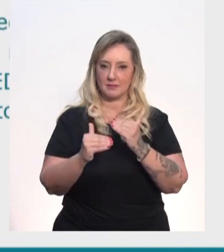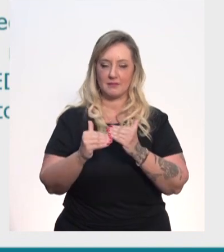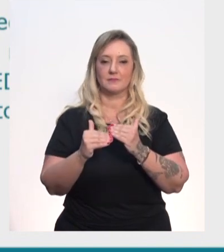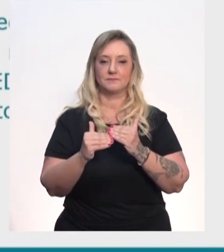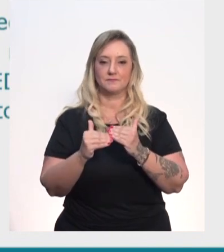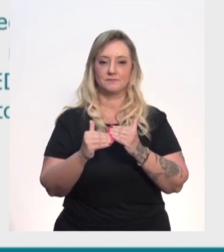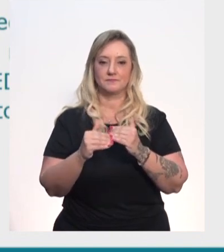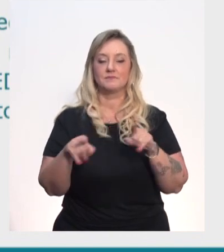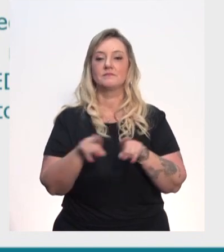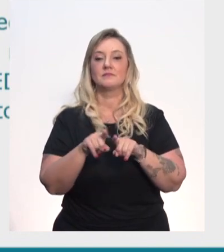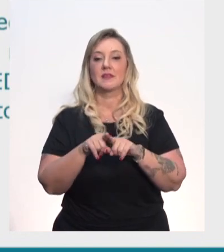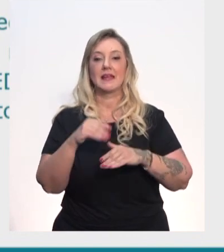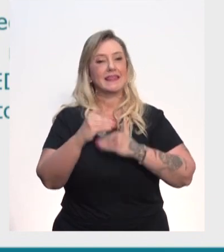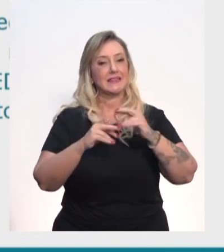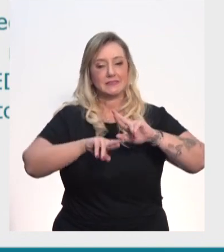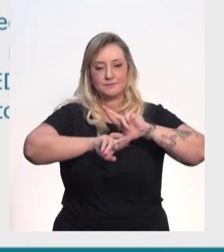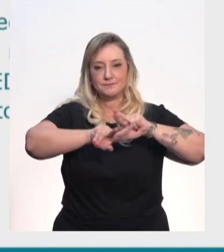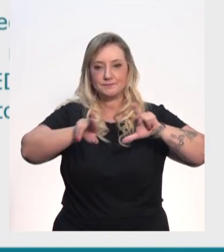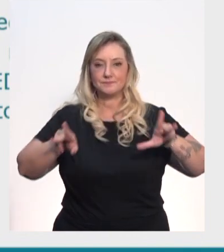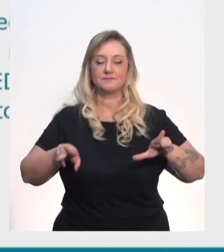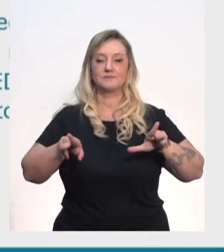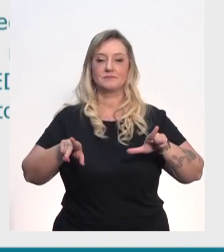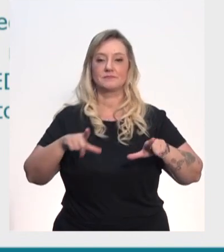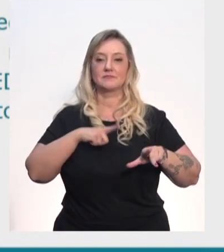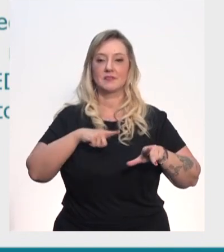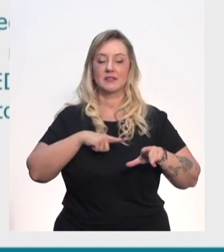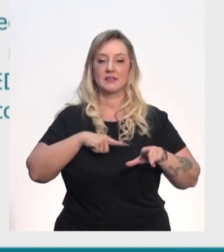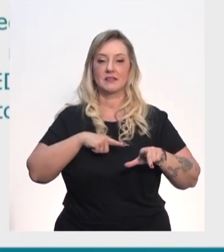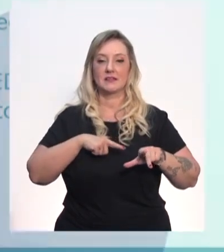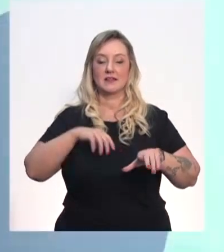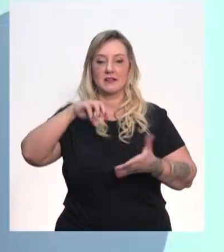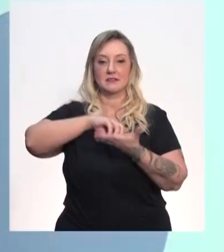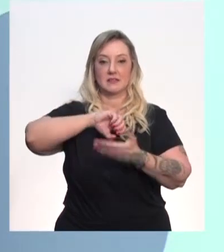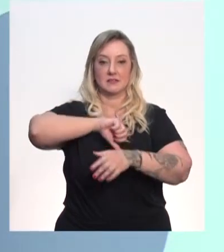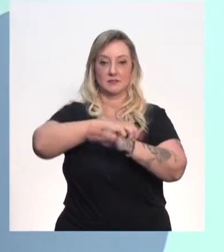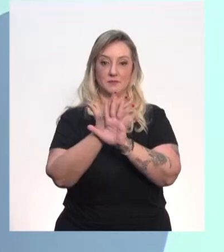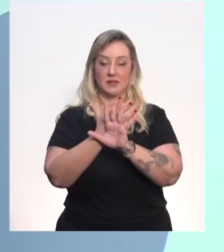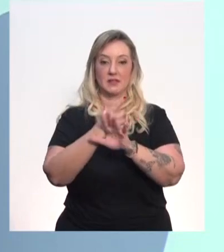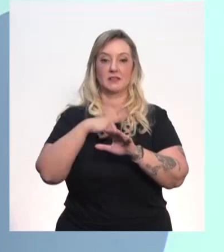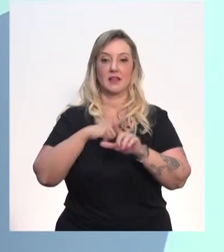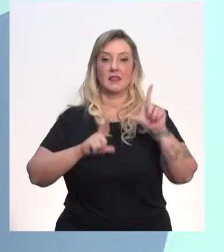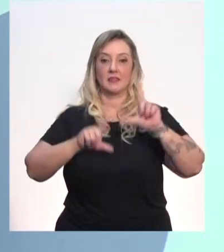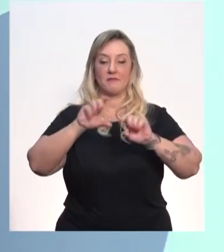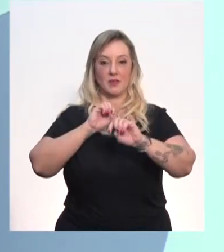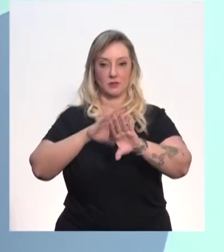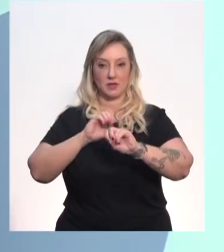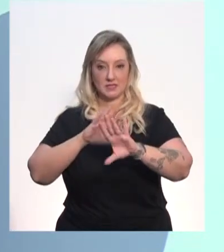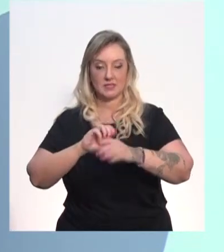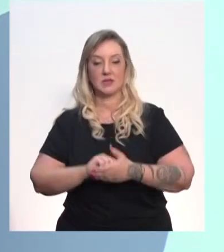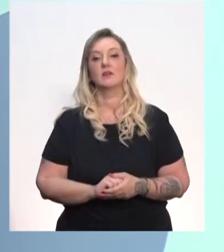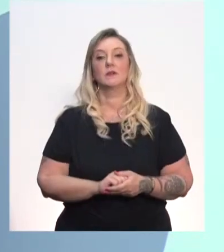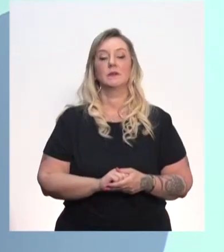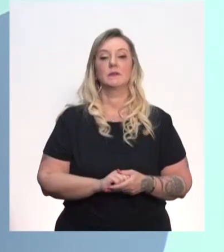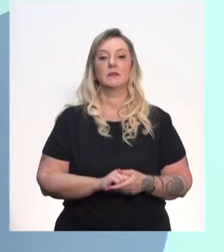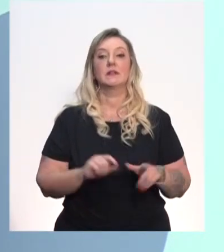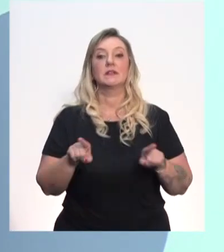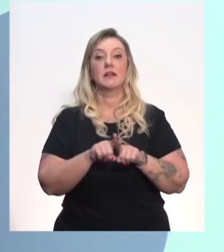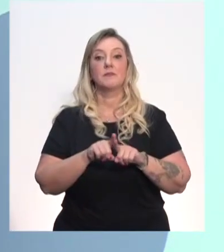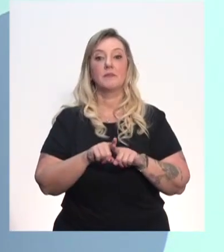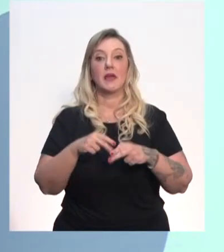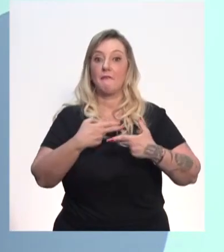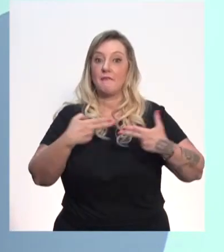vai até o dia 8 de maio, desculpa. É só acessar a página da EFAP,